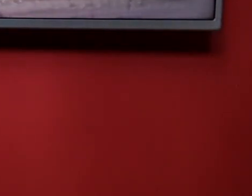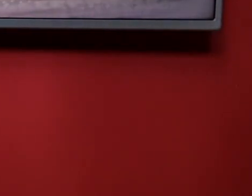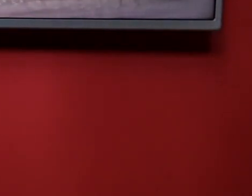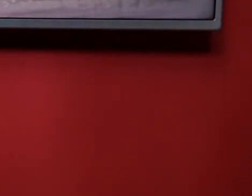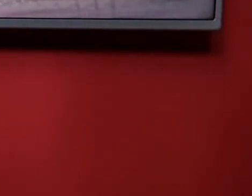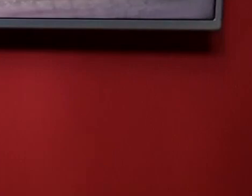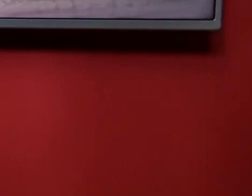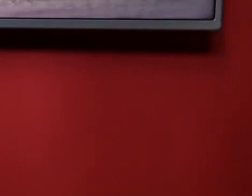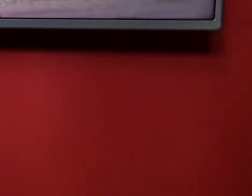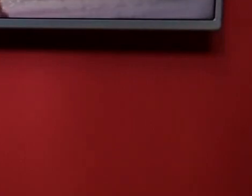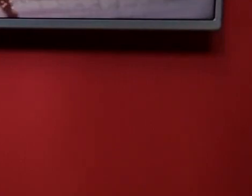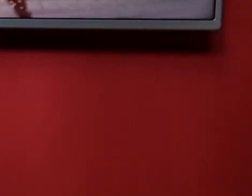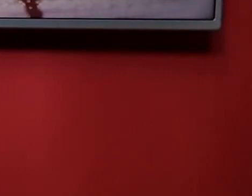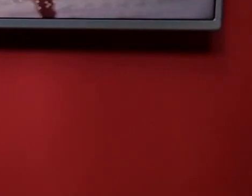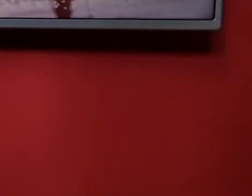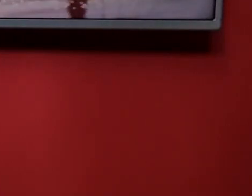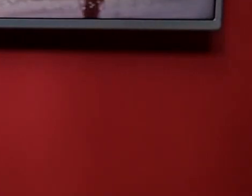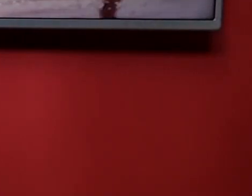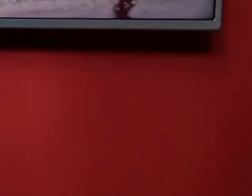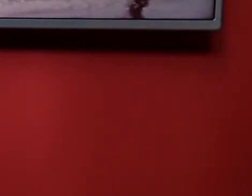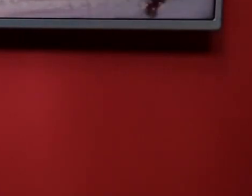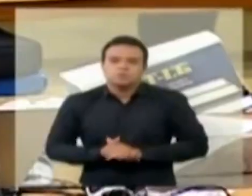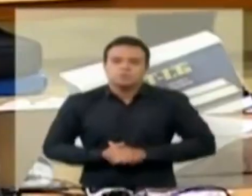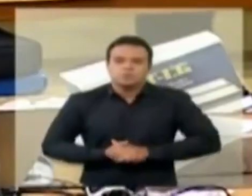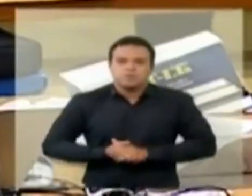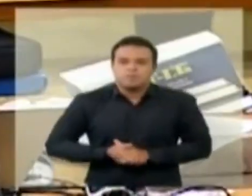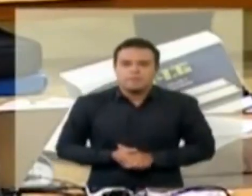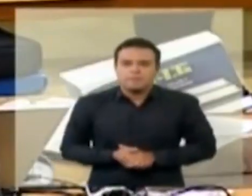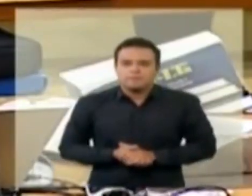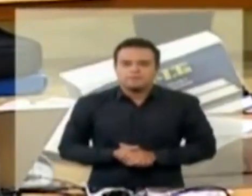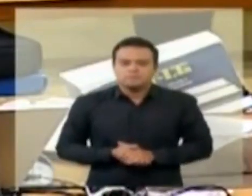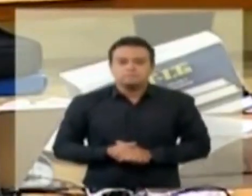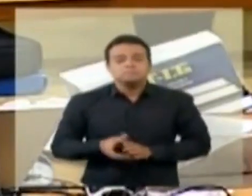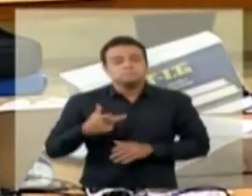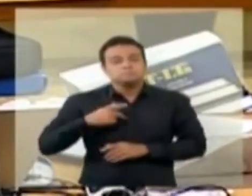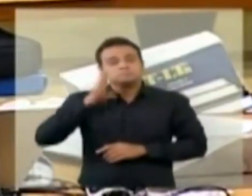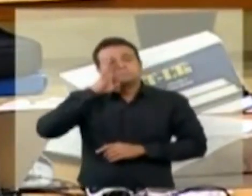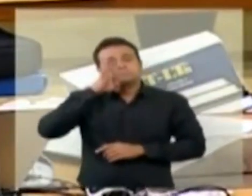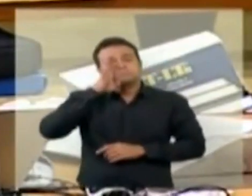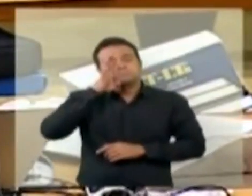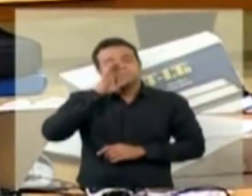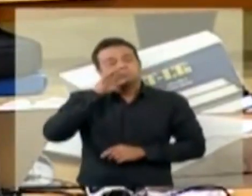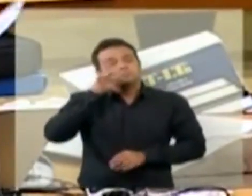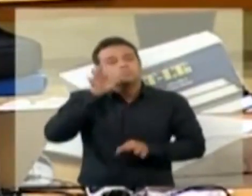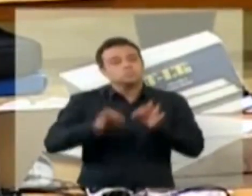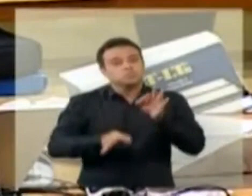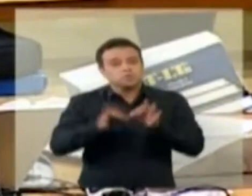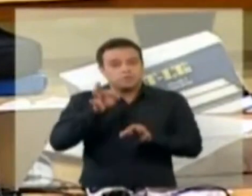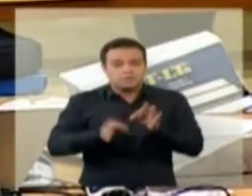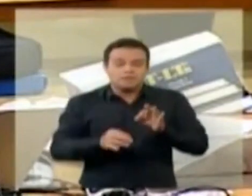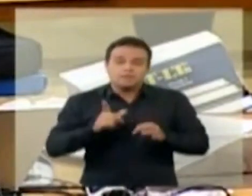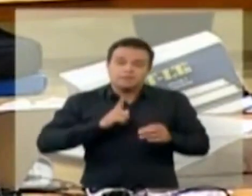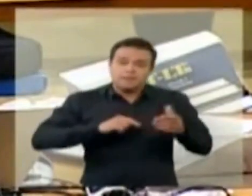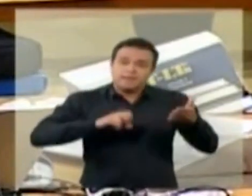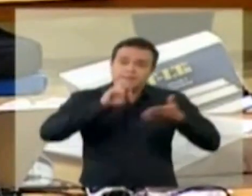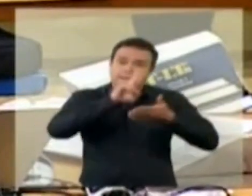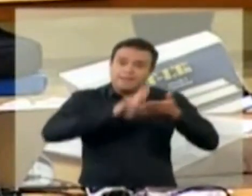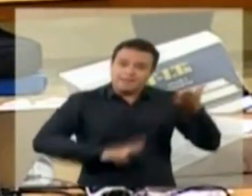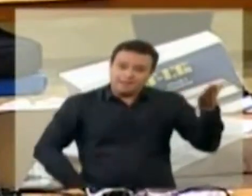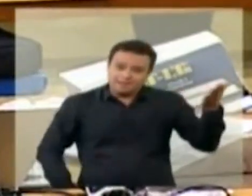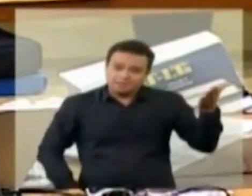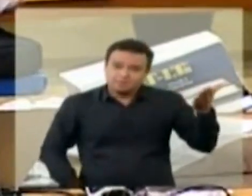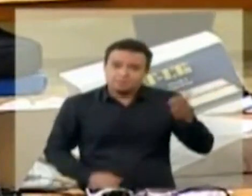e de prestadores de serviços de campanhas políticas. O ministro admitiu que a situação é complicada e deve haver discussão sobre